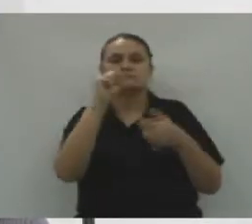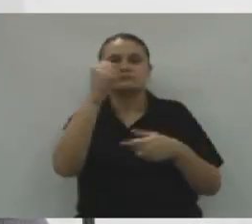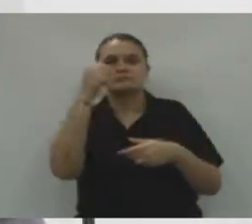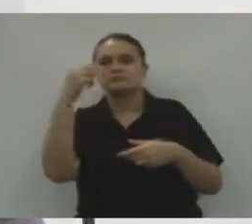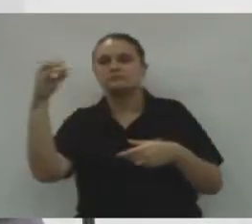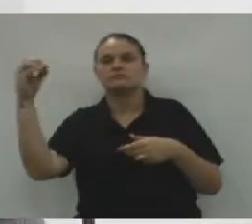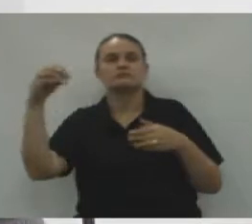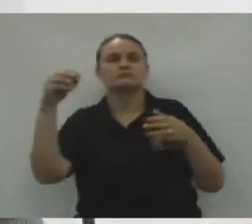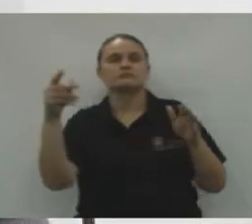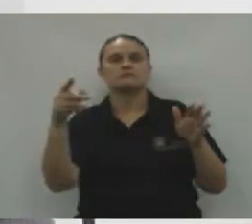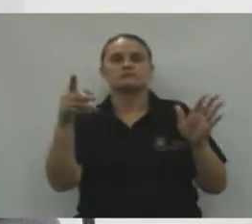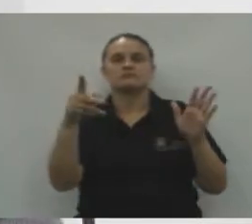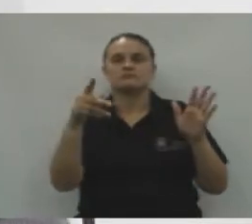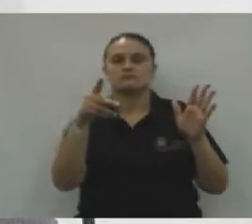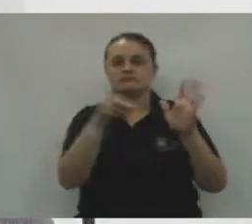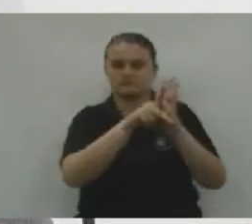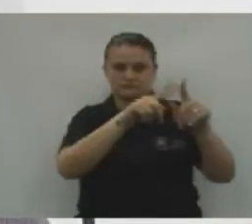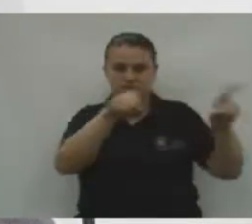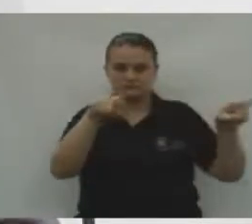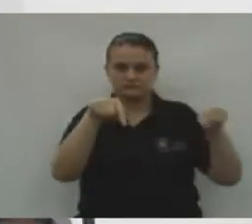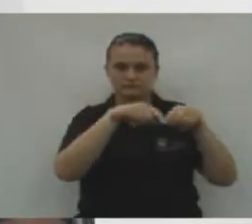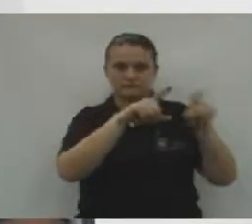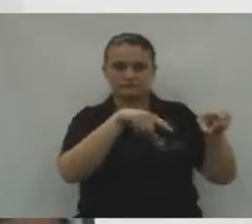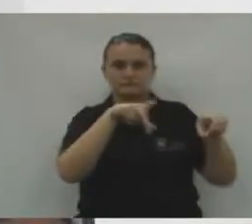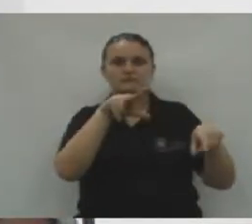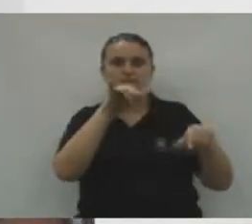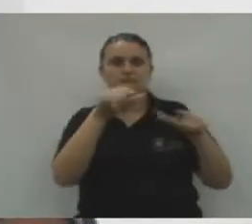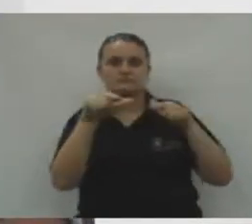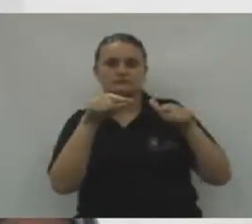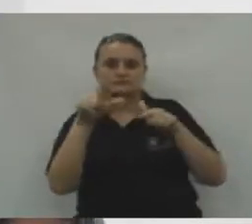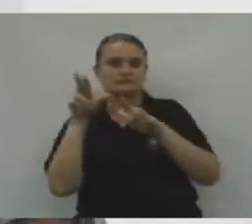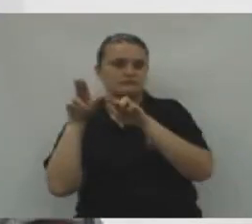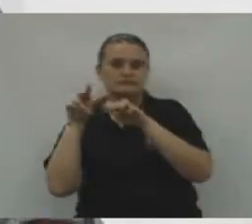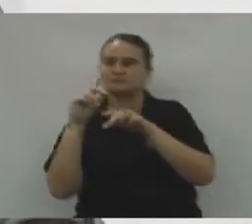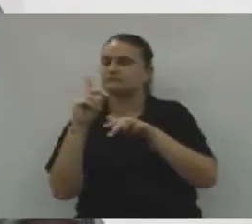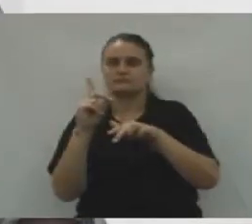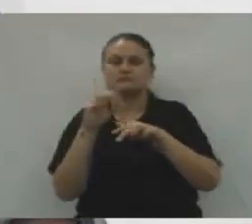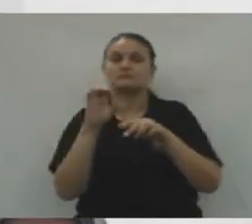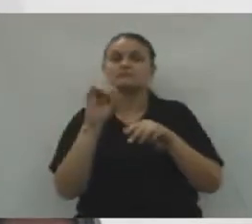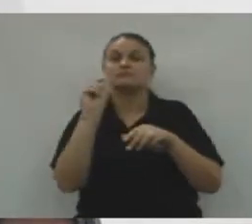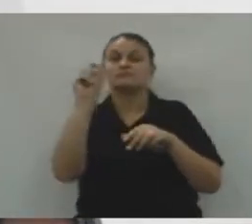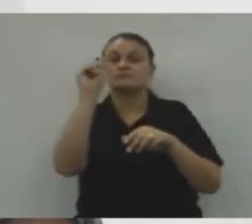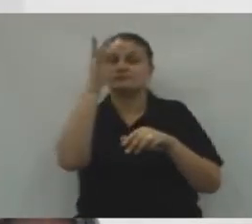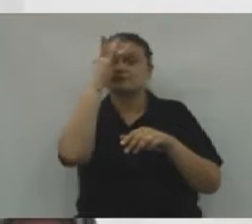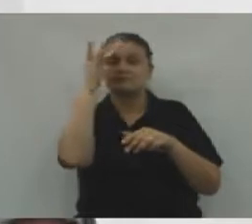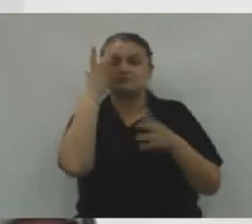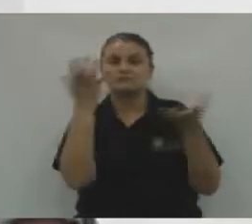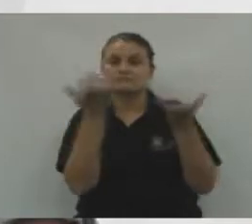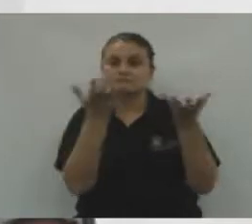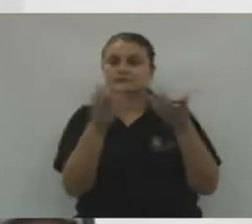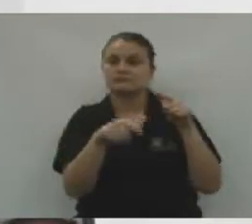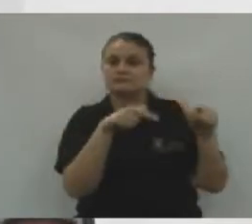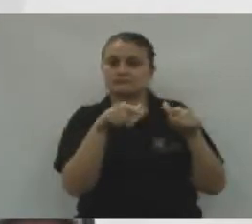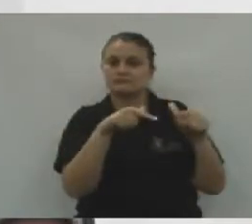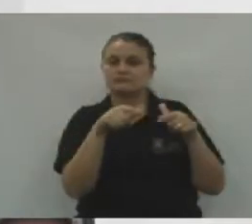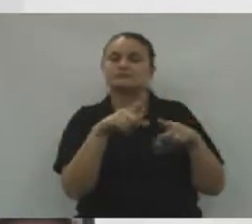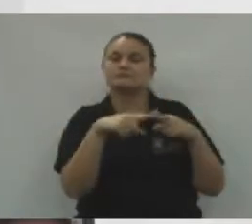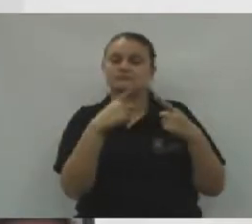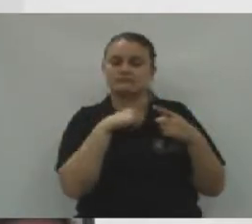800 propriedades que tem no município vão trabalhar com essa cadeia produtiva, mas com certeza bastante